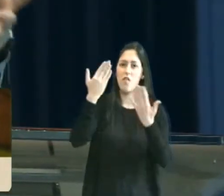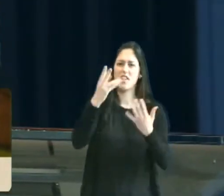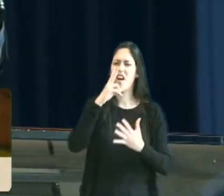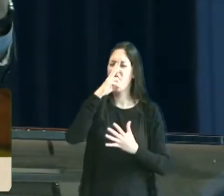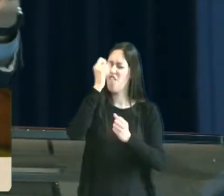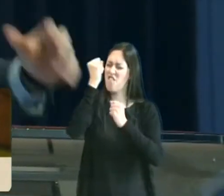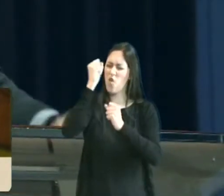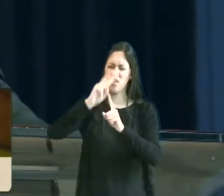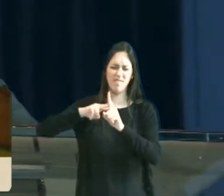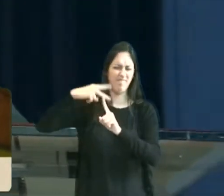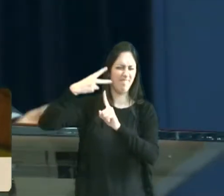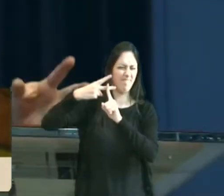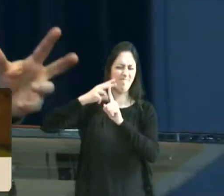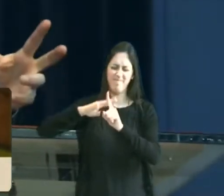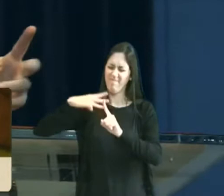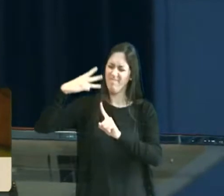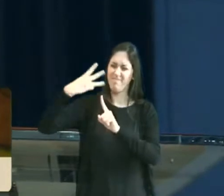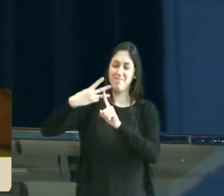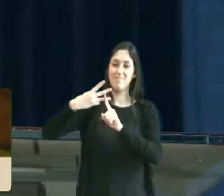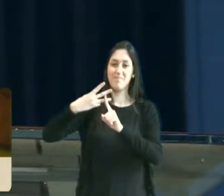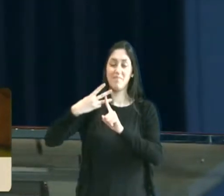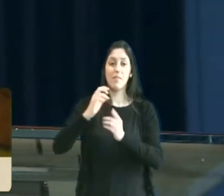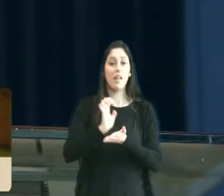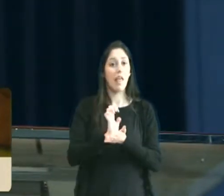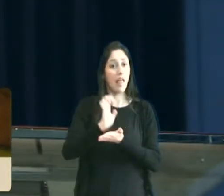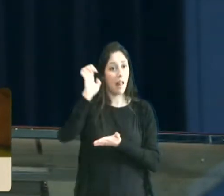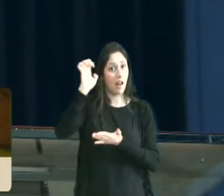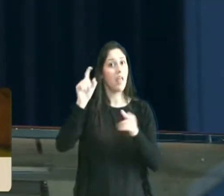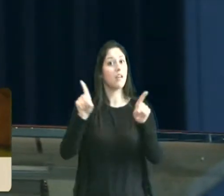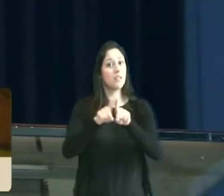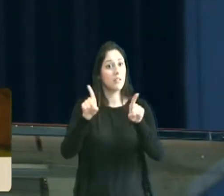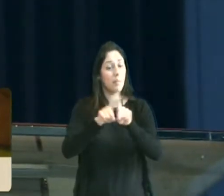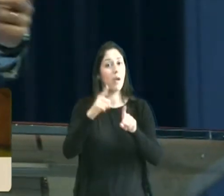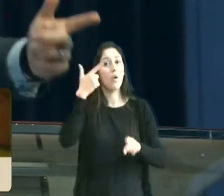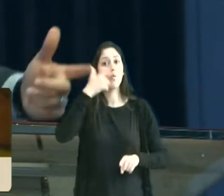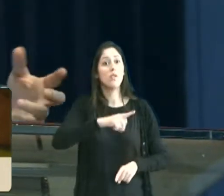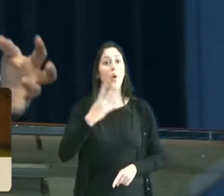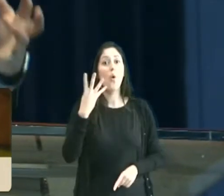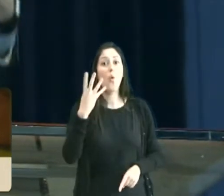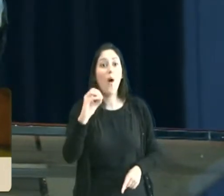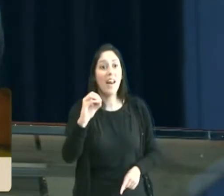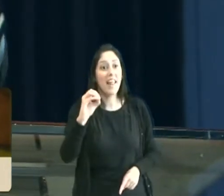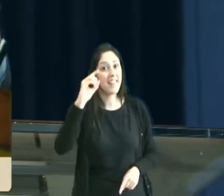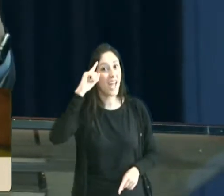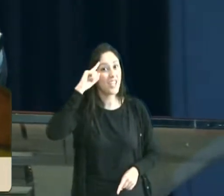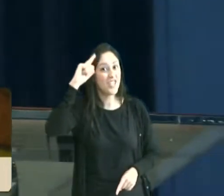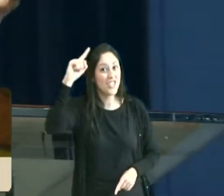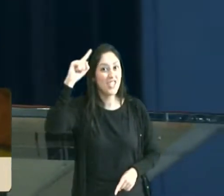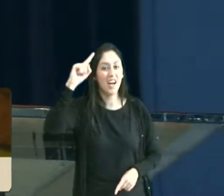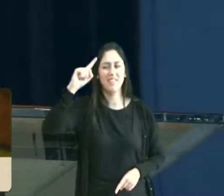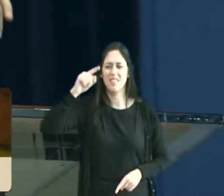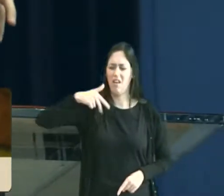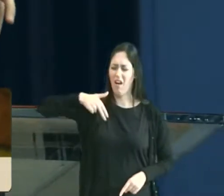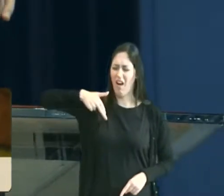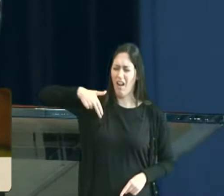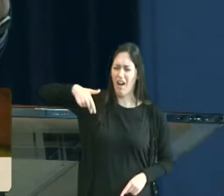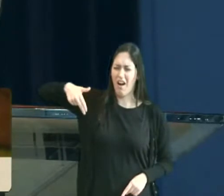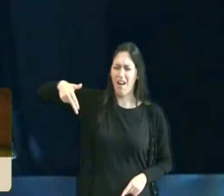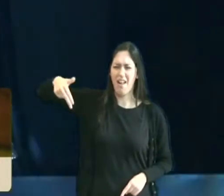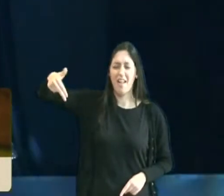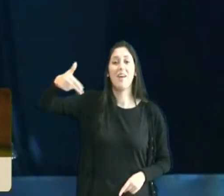Foi na presença do Senhor que Elias conseguiu andar 40 dias. Foi na presença do Senhor que ele recebeu